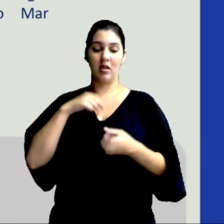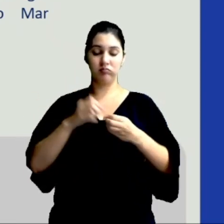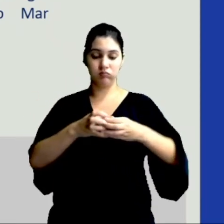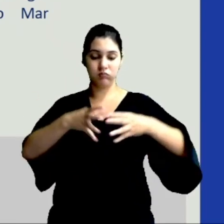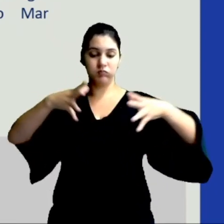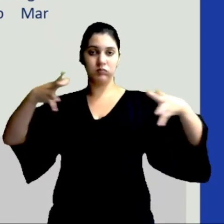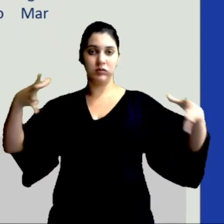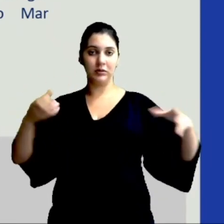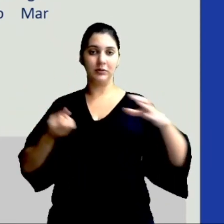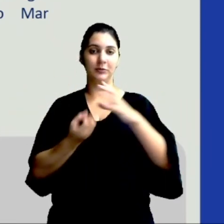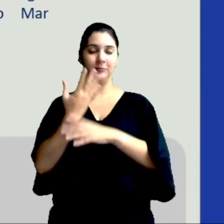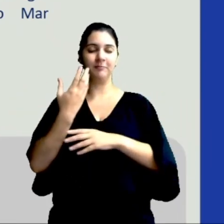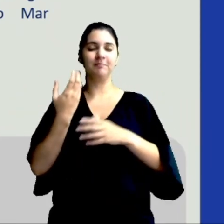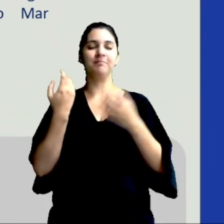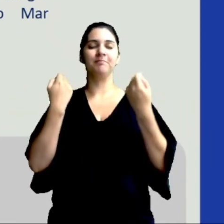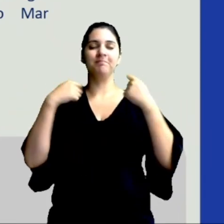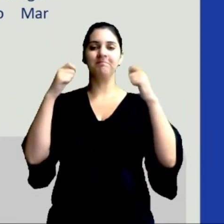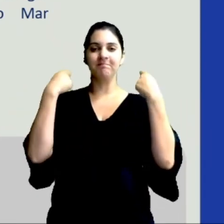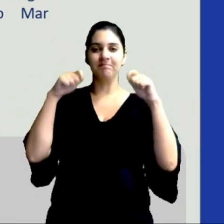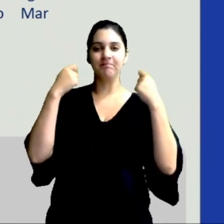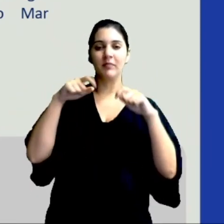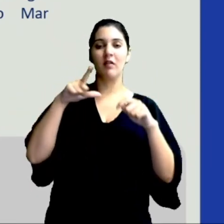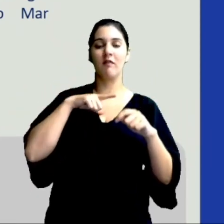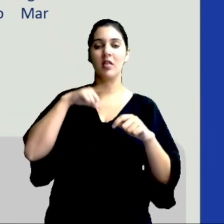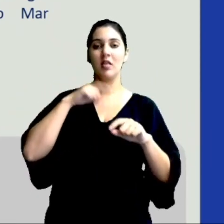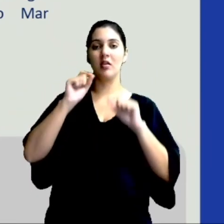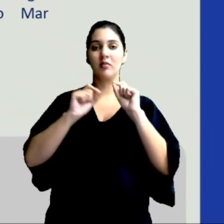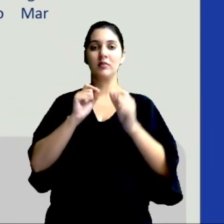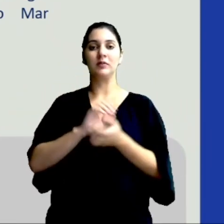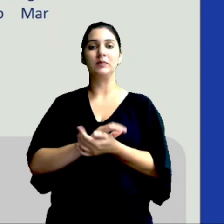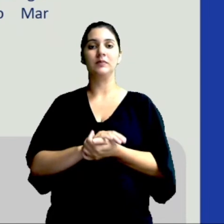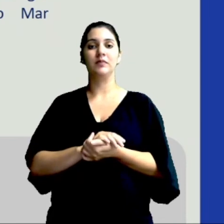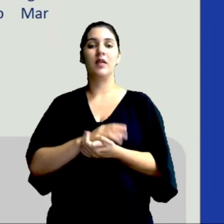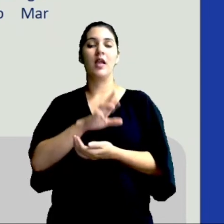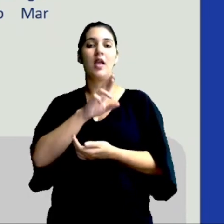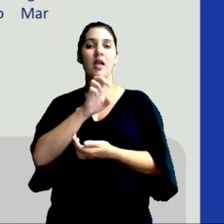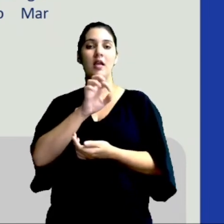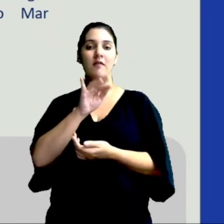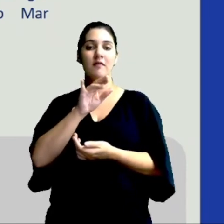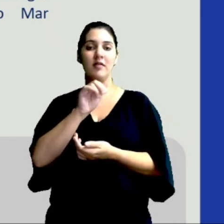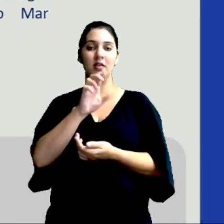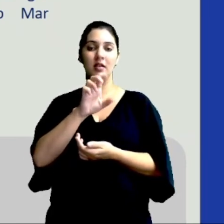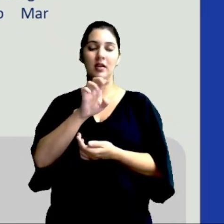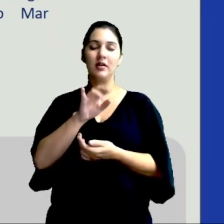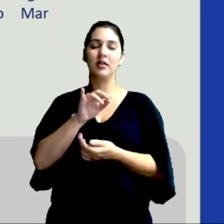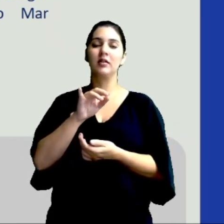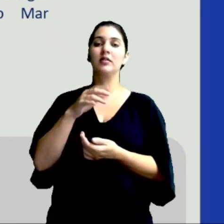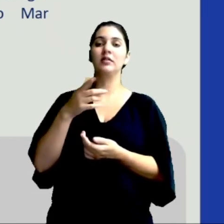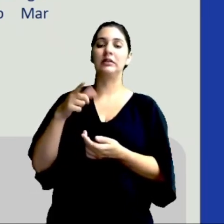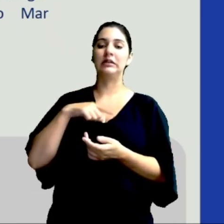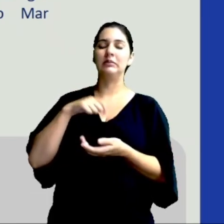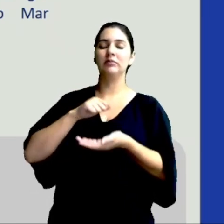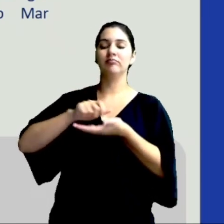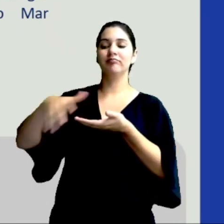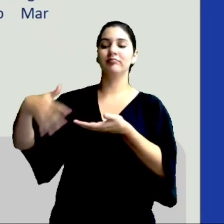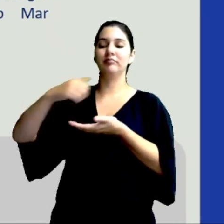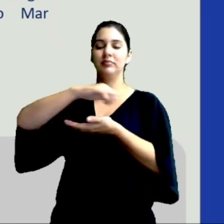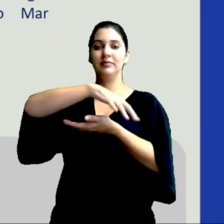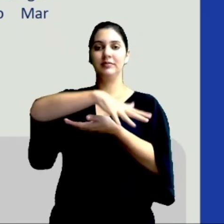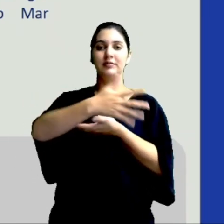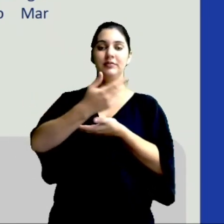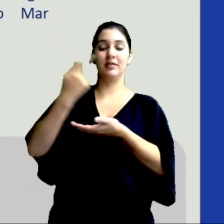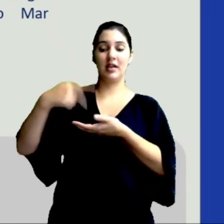área de produção, né, e aí você vai ter as petrolíferas, refinaria de petróleo e o escoamento também sendo feito por essa